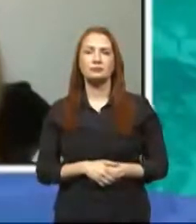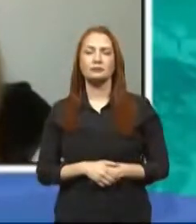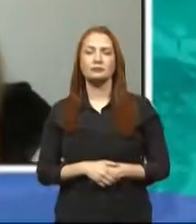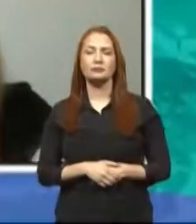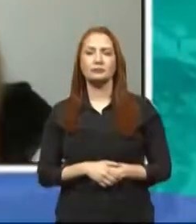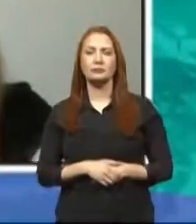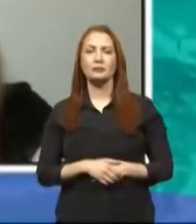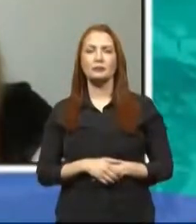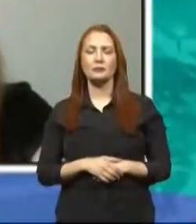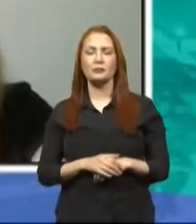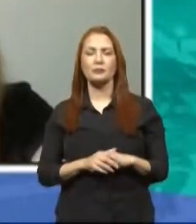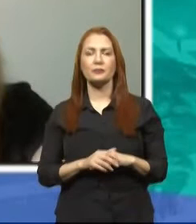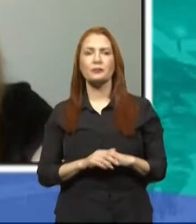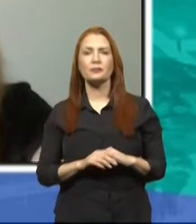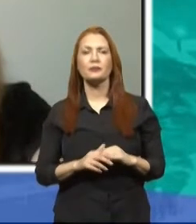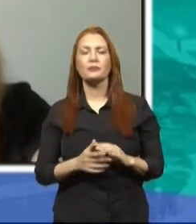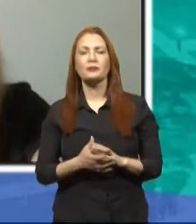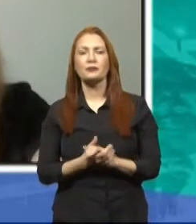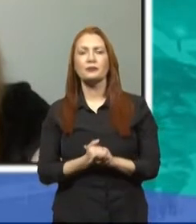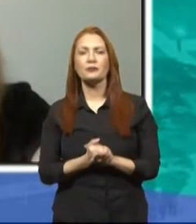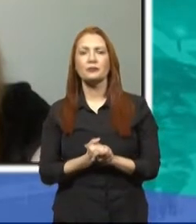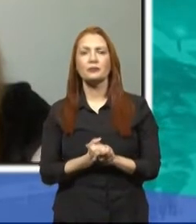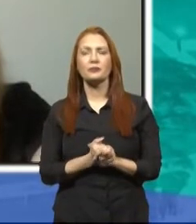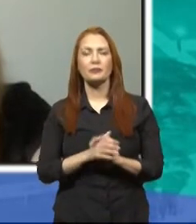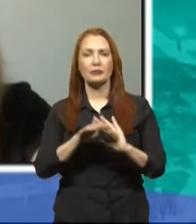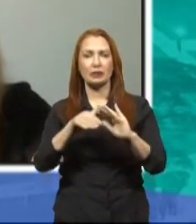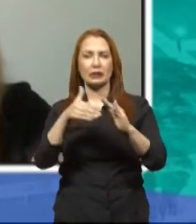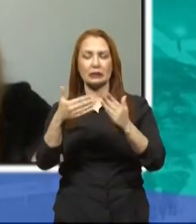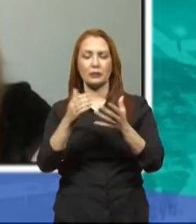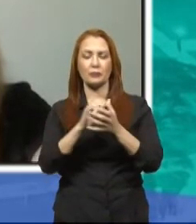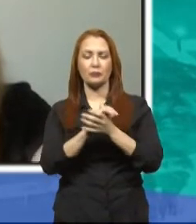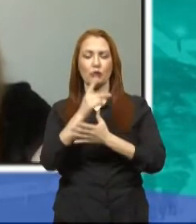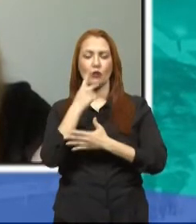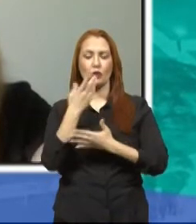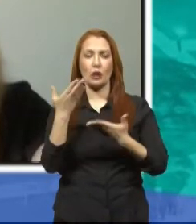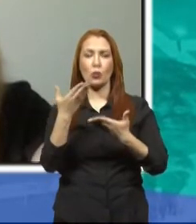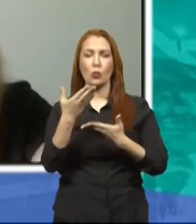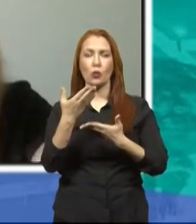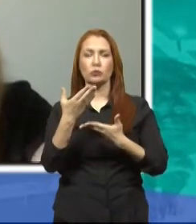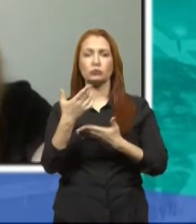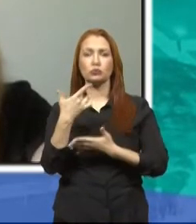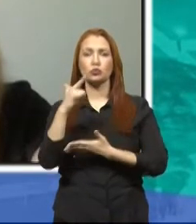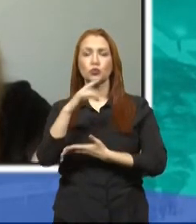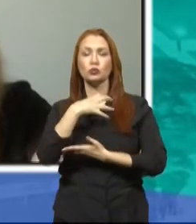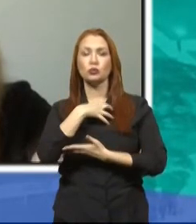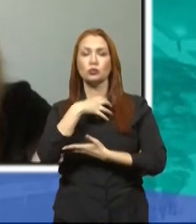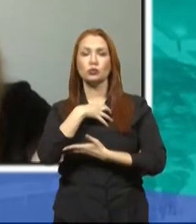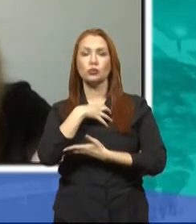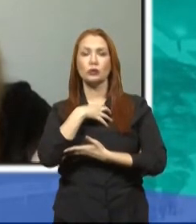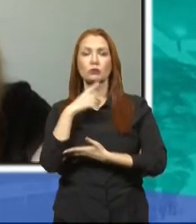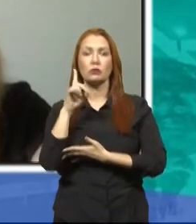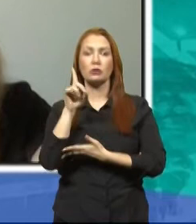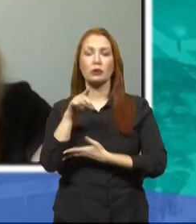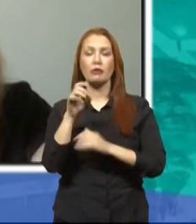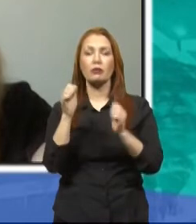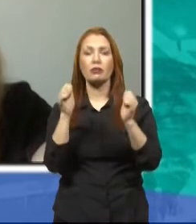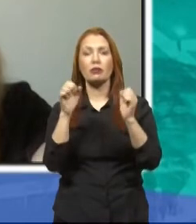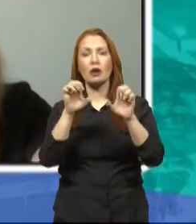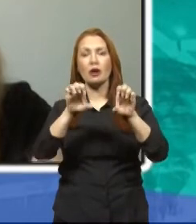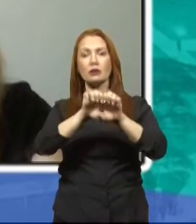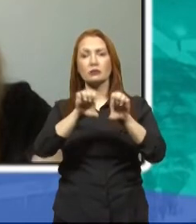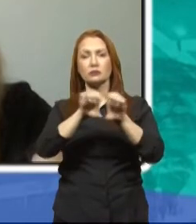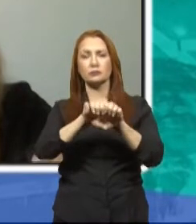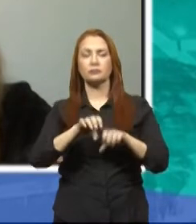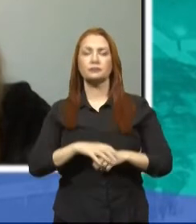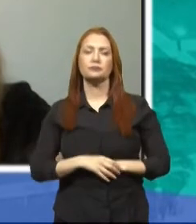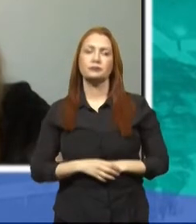eu vou explorar um pouco um outro aspecto, né? Que é o aspecto da infraestrutura.